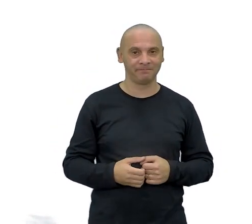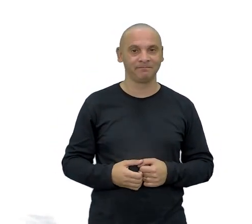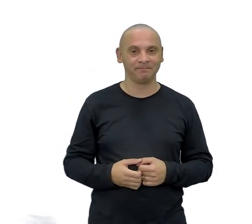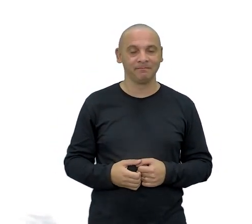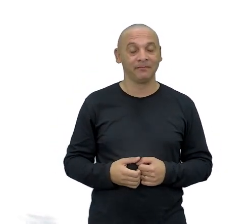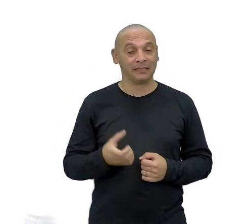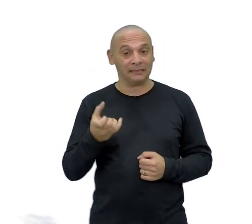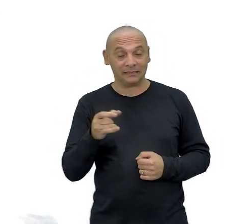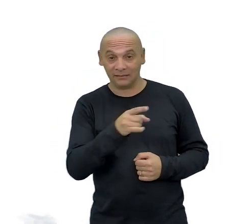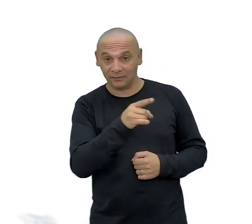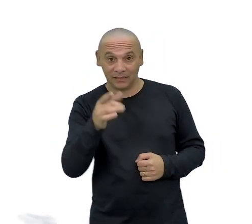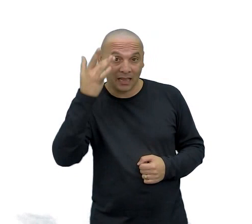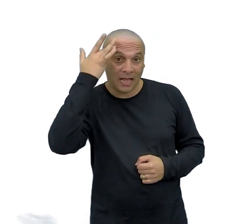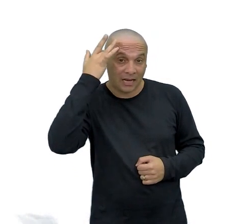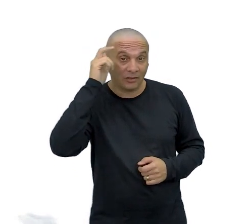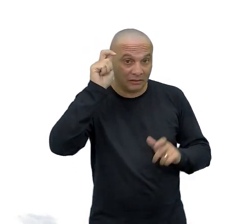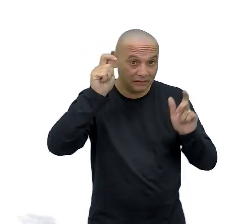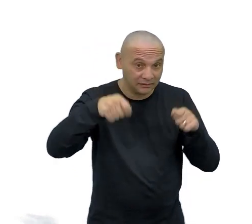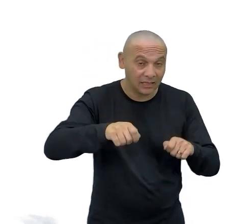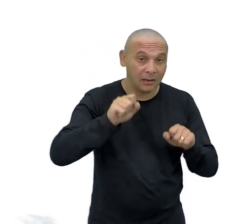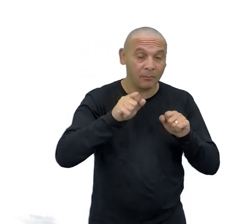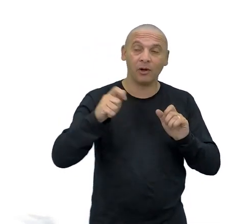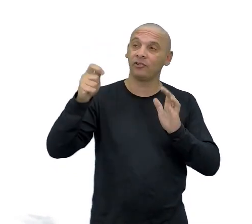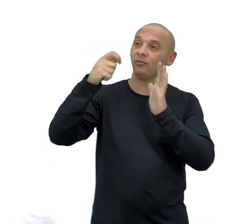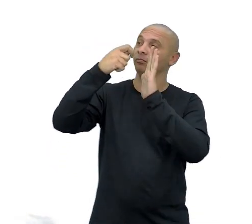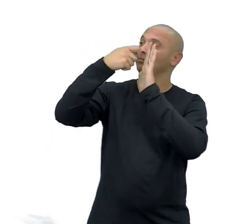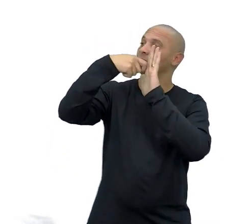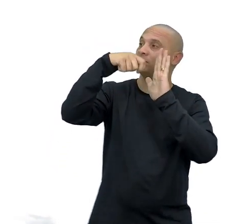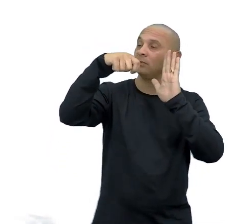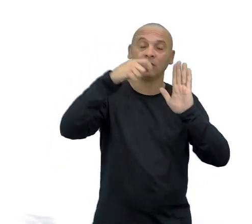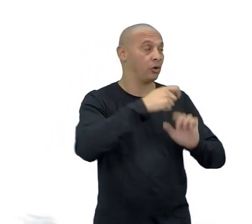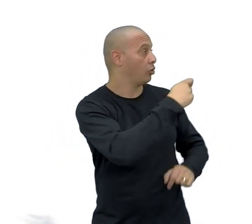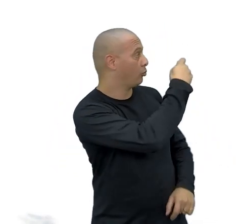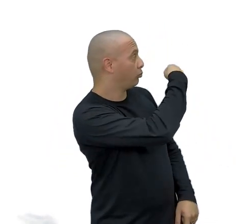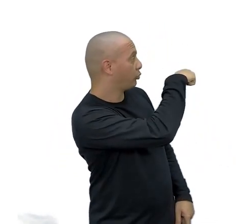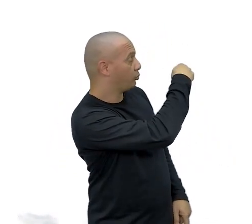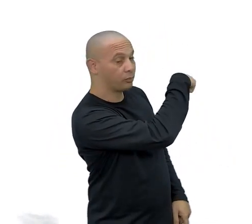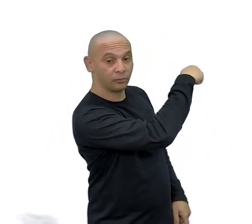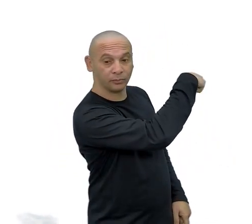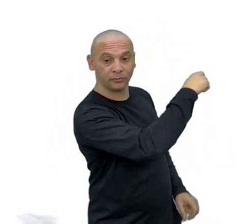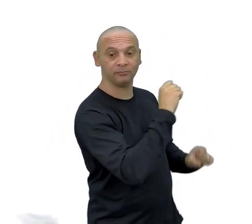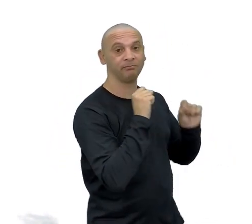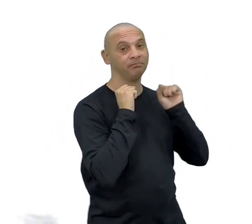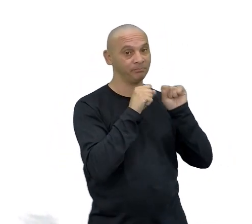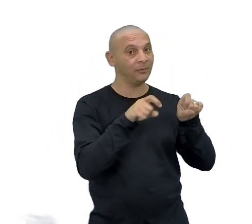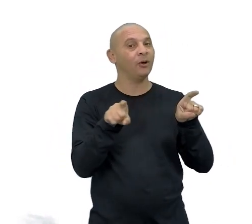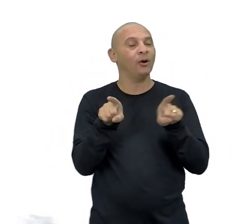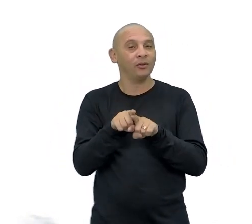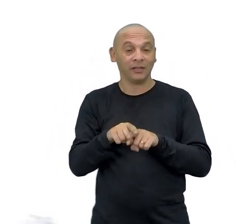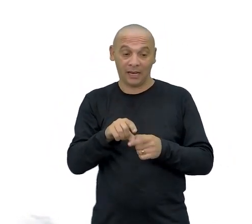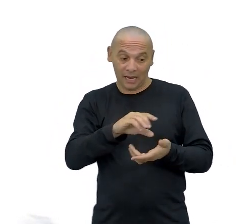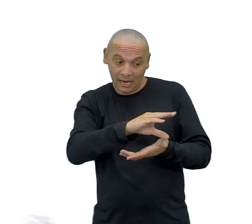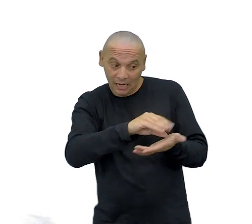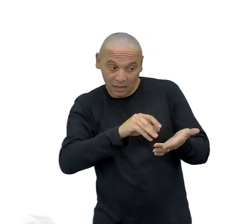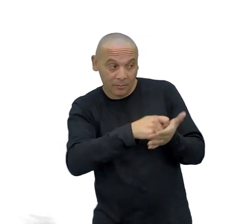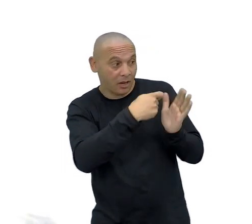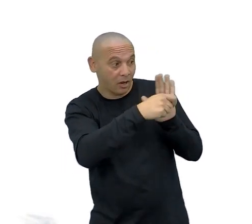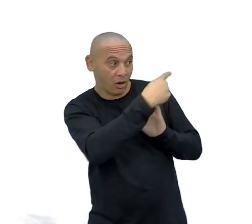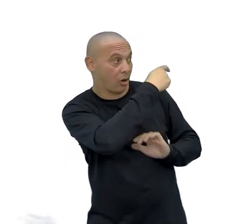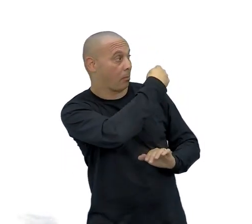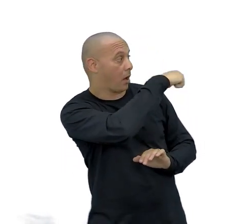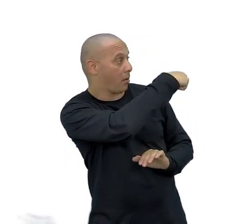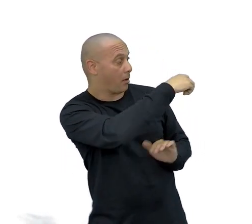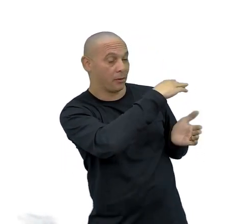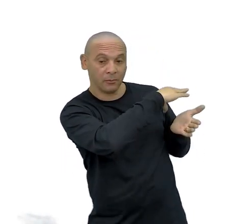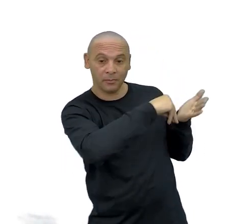Se vocês acharem importante, coloca na lousa. Peçam para eles copiarem no caderno, peçam para eles circularem essa palavra